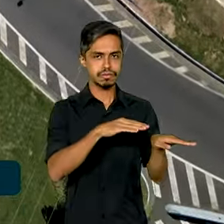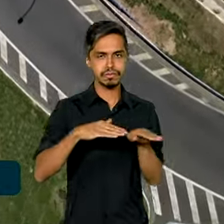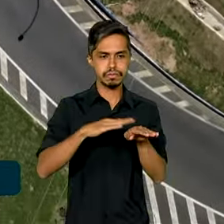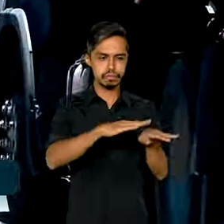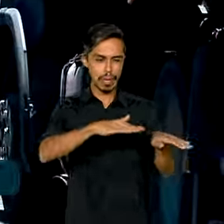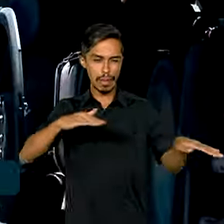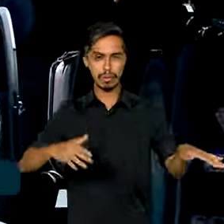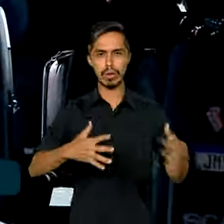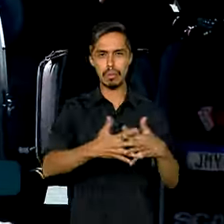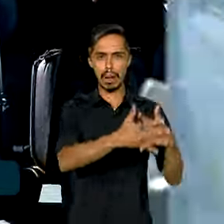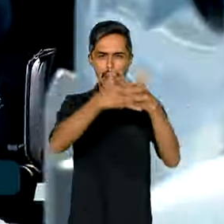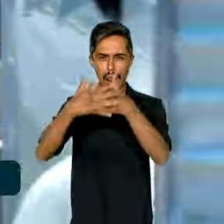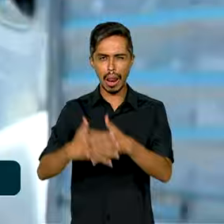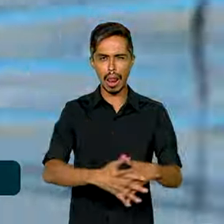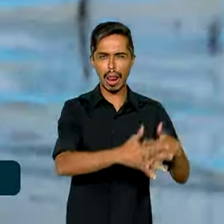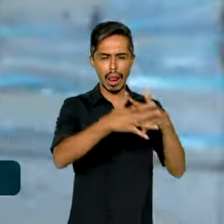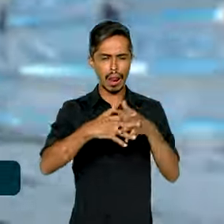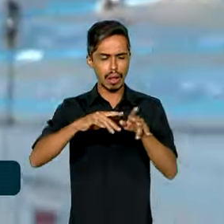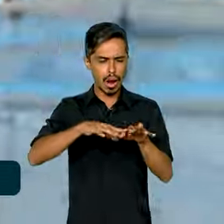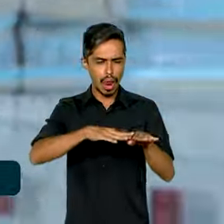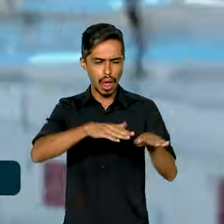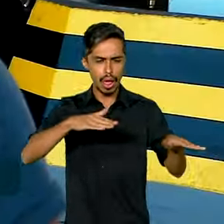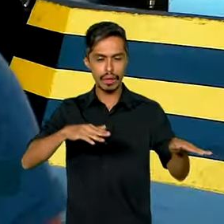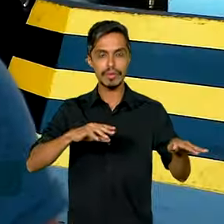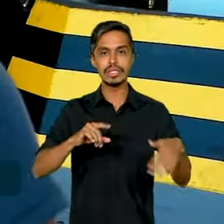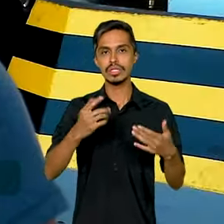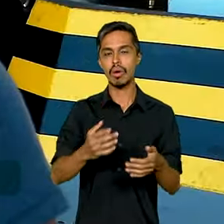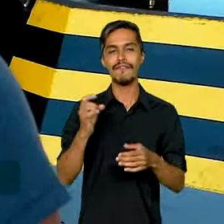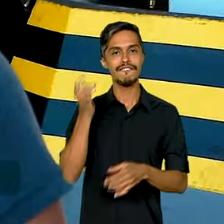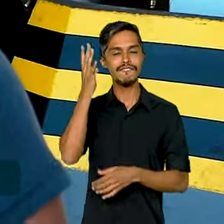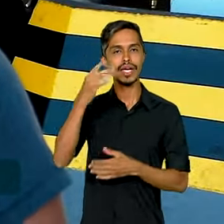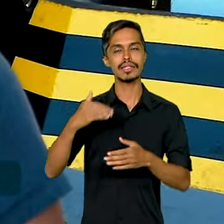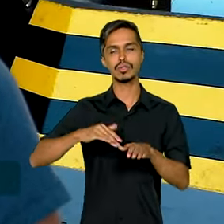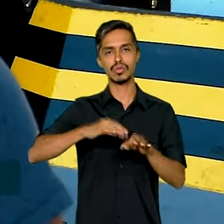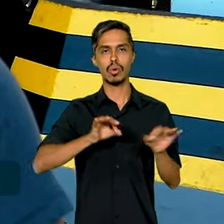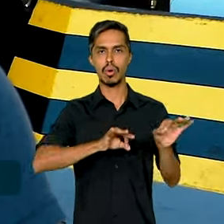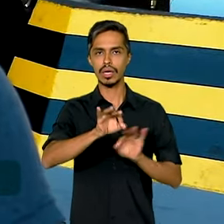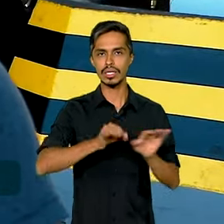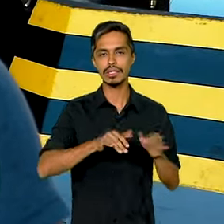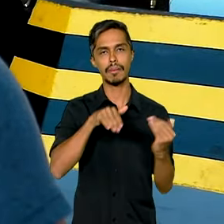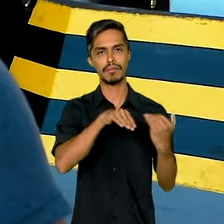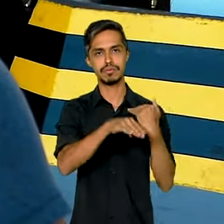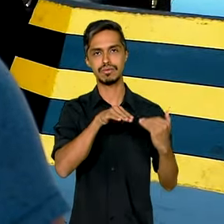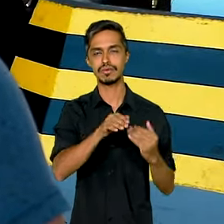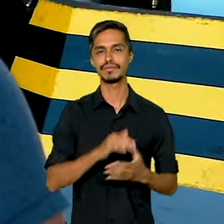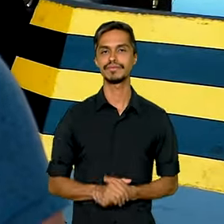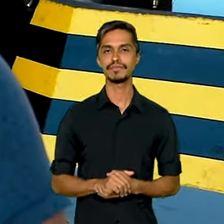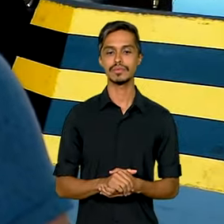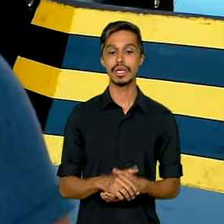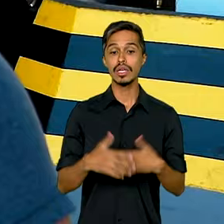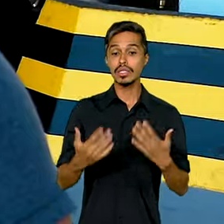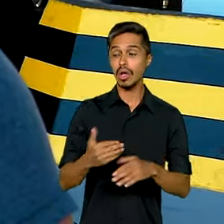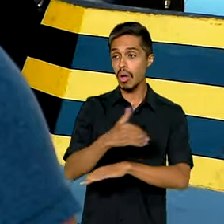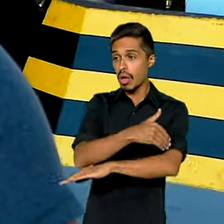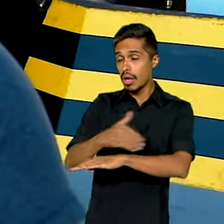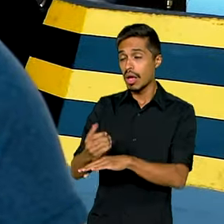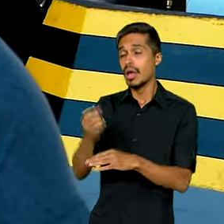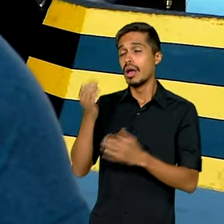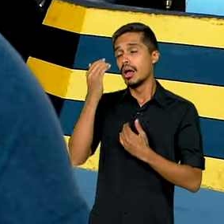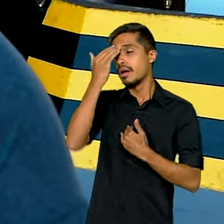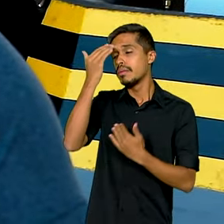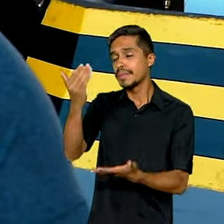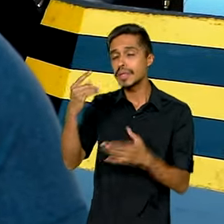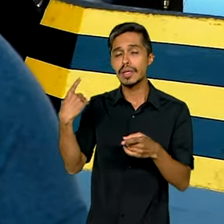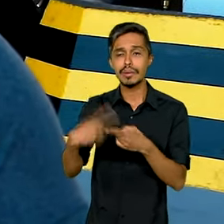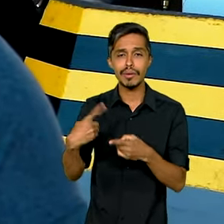de Vitória, com mais de 2 milhões de moradores. Poder tirar as rodovias de dentro da cidade é uma benção para nós autônomos aí